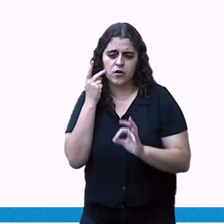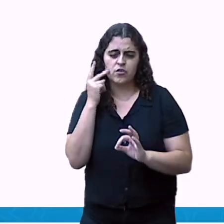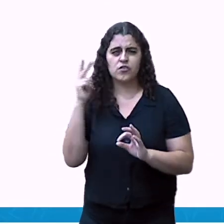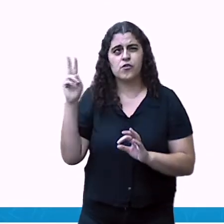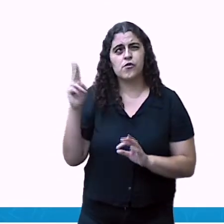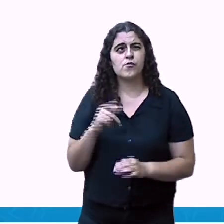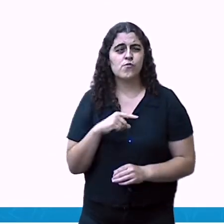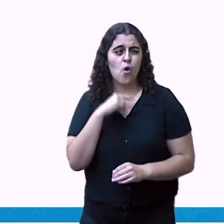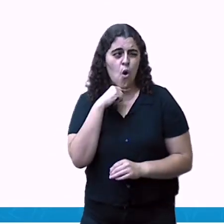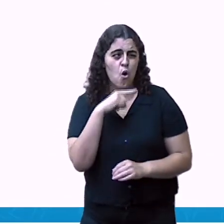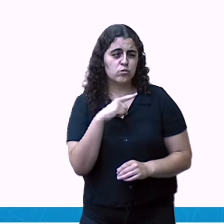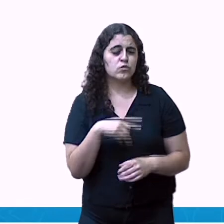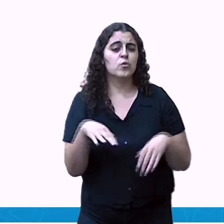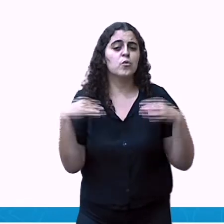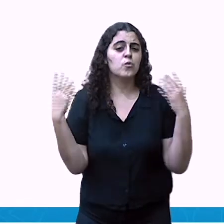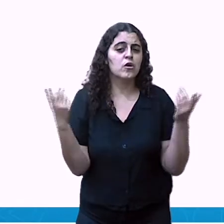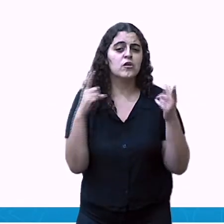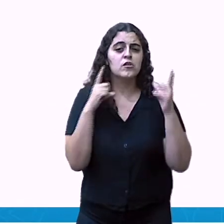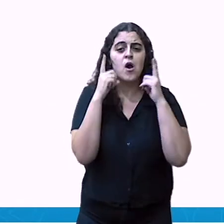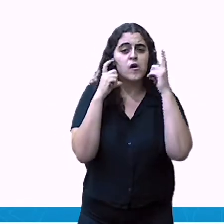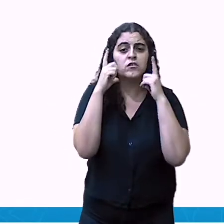com dúvida. Qual a minha expressão?